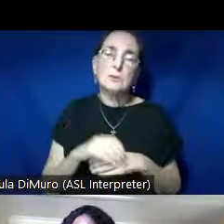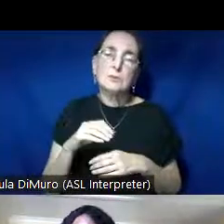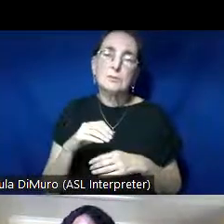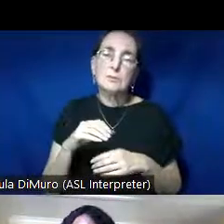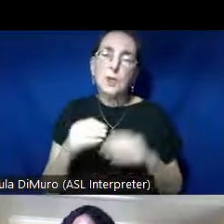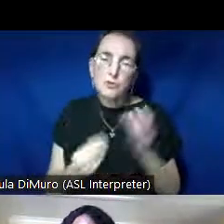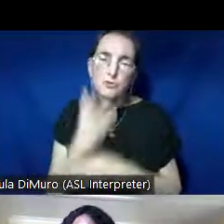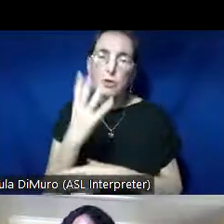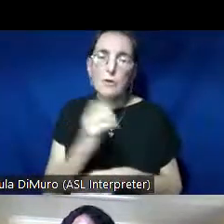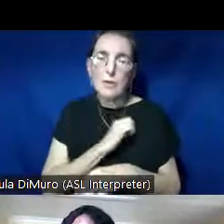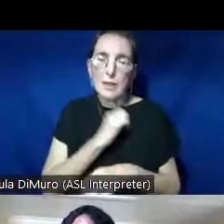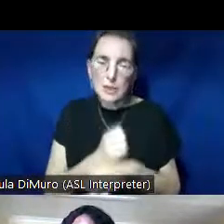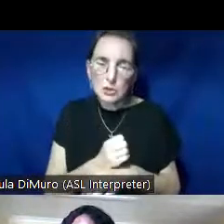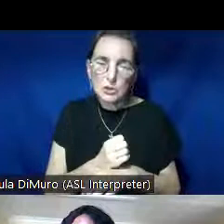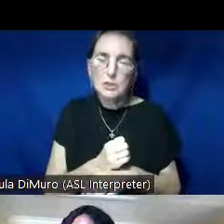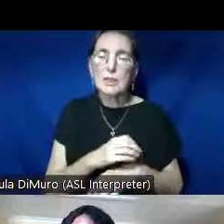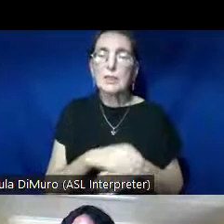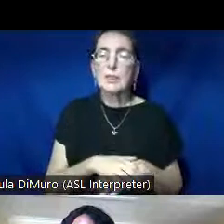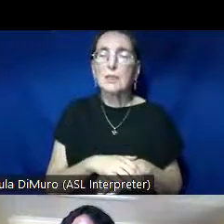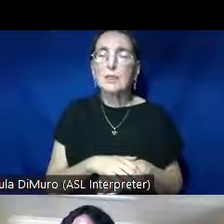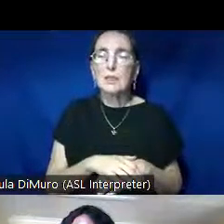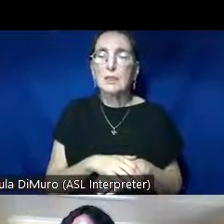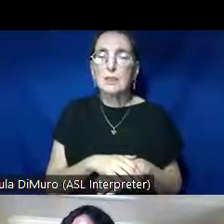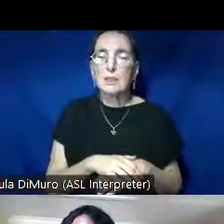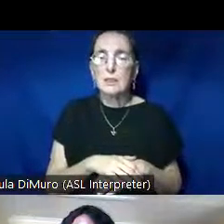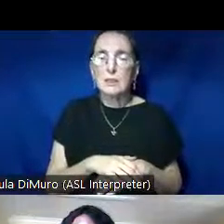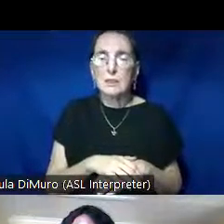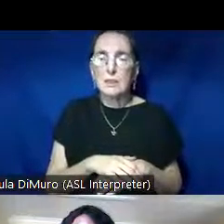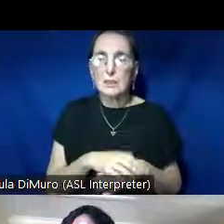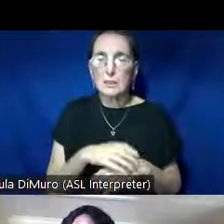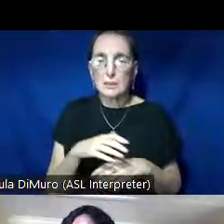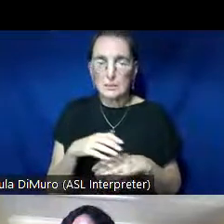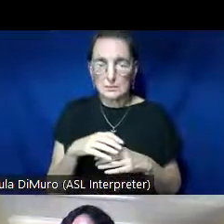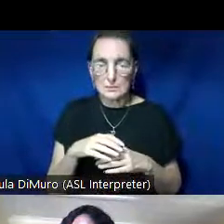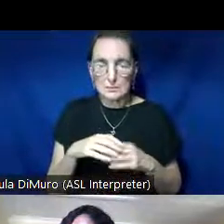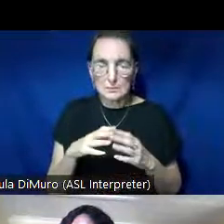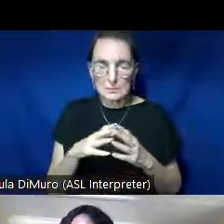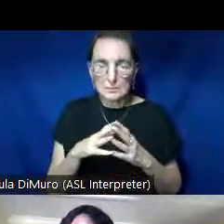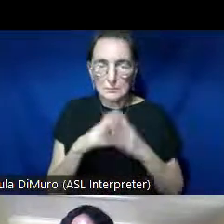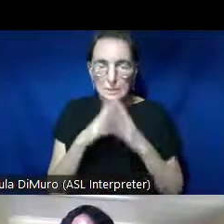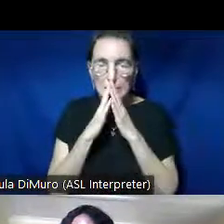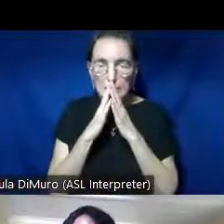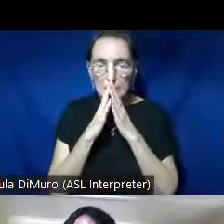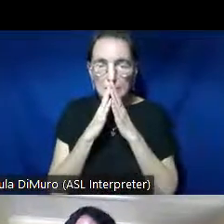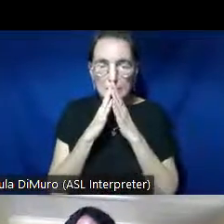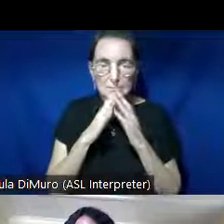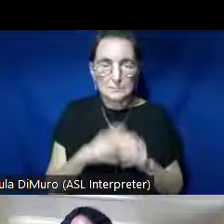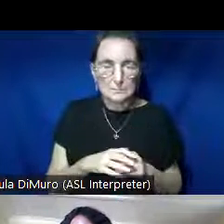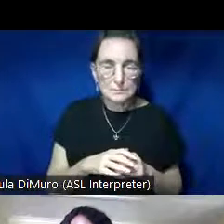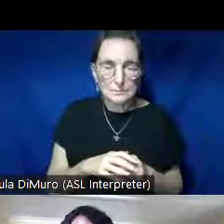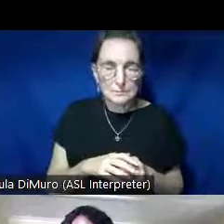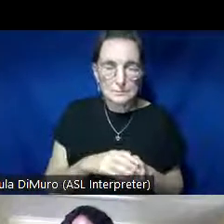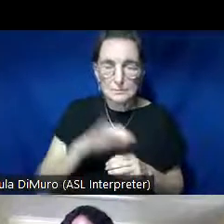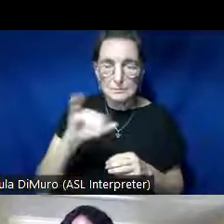O objetivo é conseguir para Massachusetts atingir seus objetivos de energia verde e